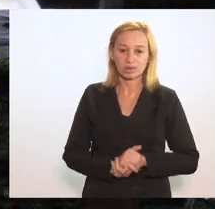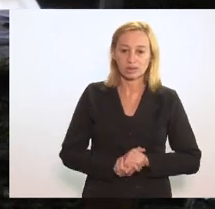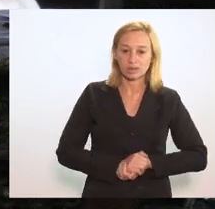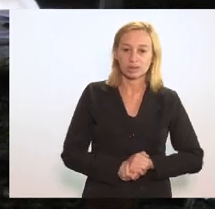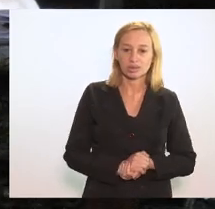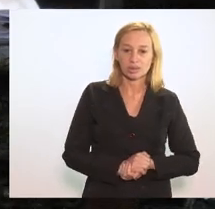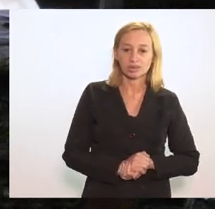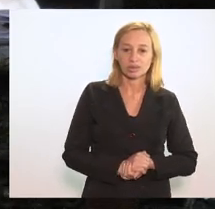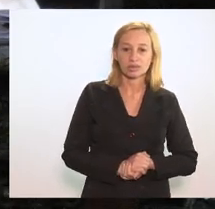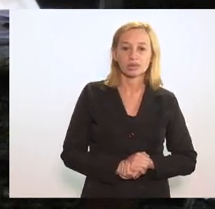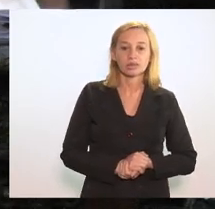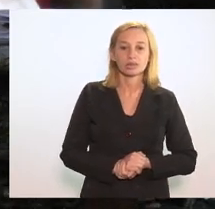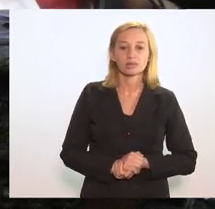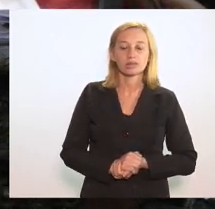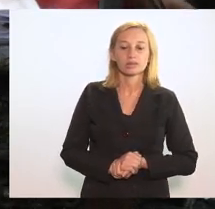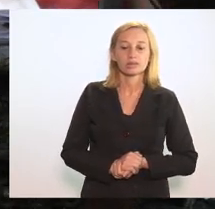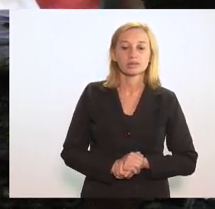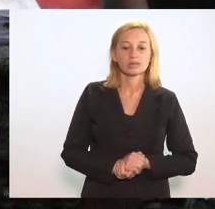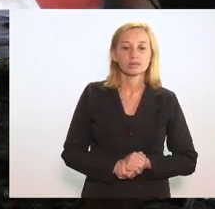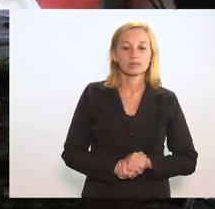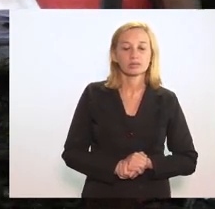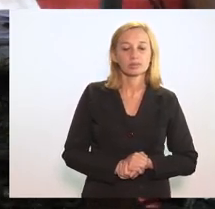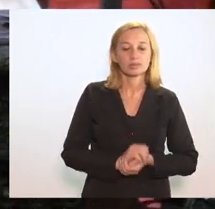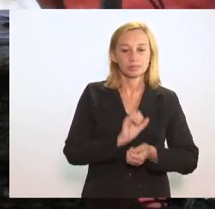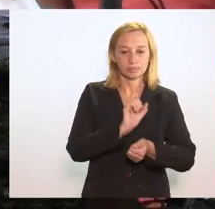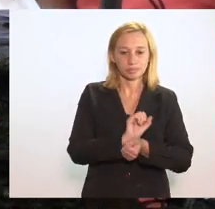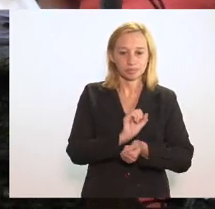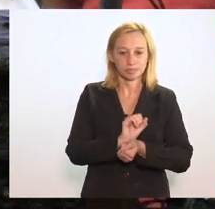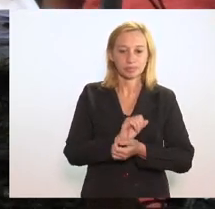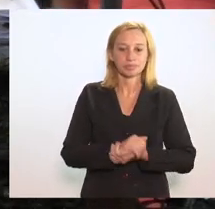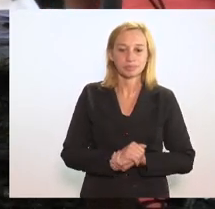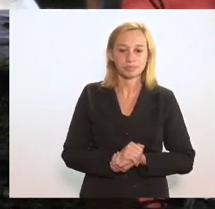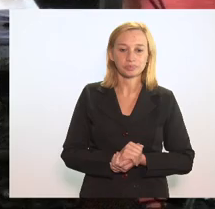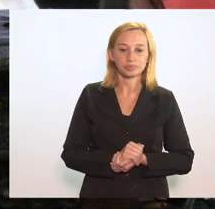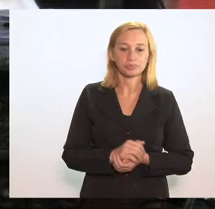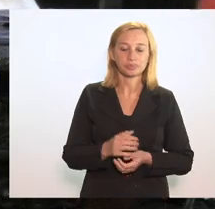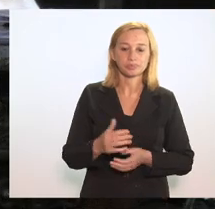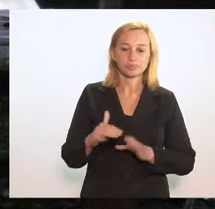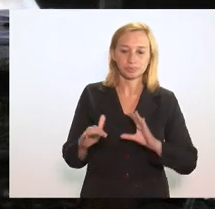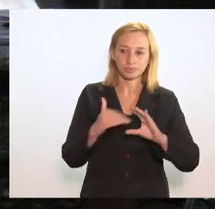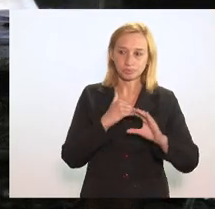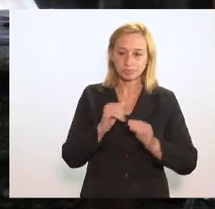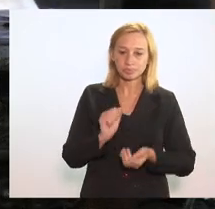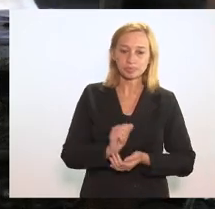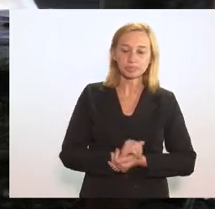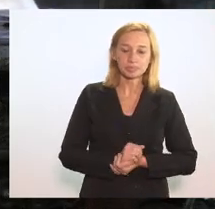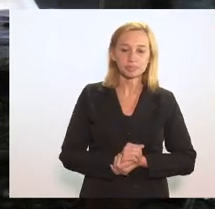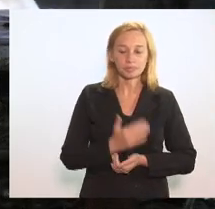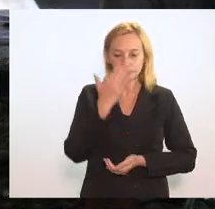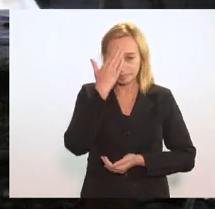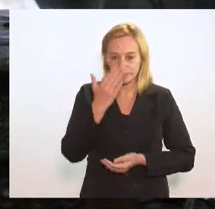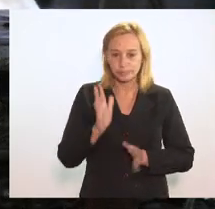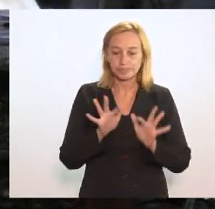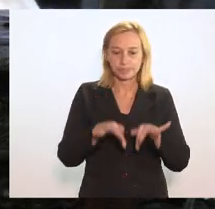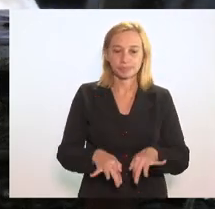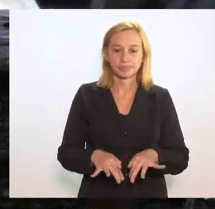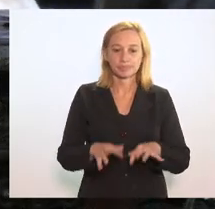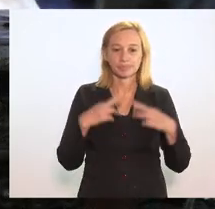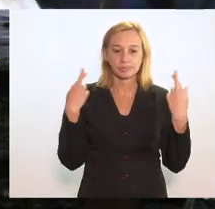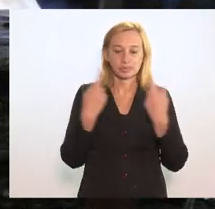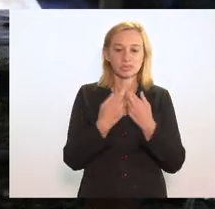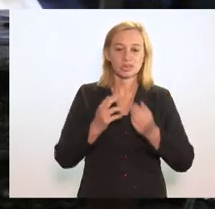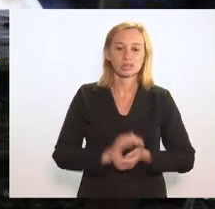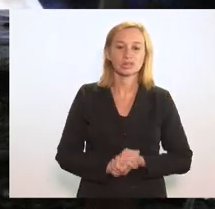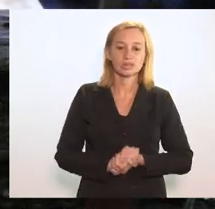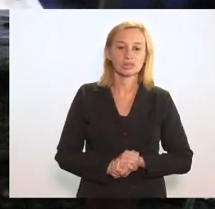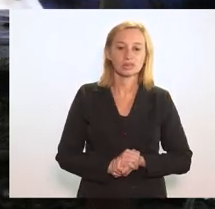plenário para incluir. Mas, Vossa Excelência, faz chegar os números para mim, por favor. Está encerrada a sessão. Passe seu expediente